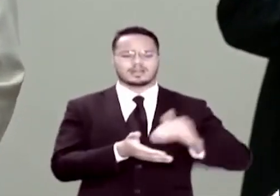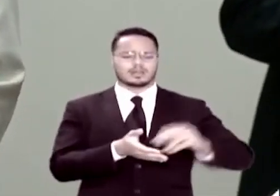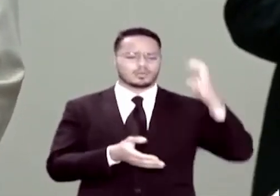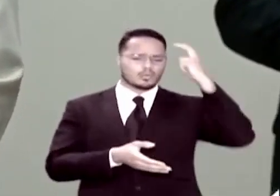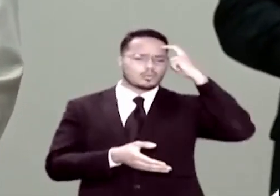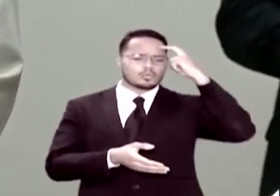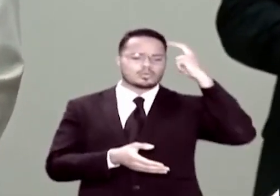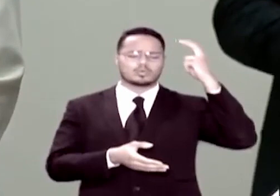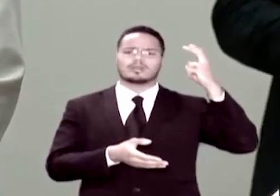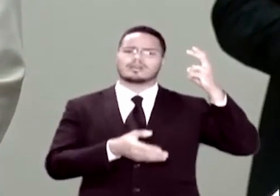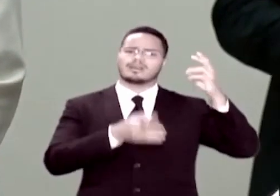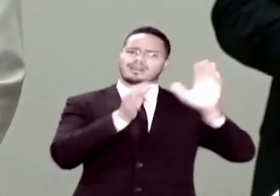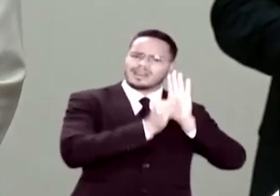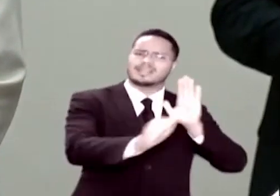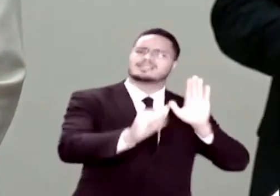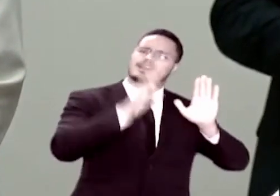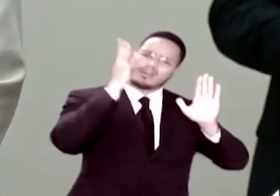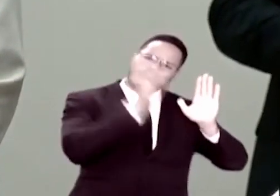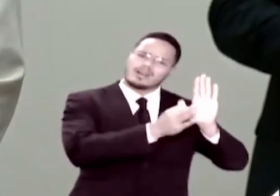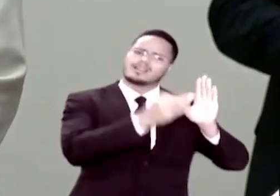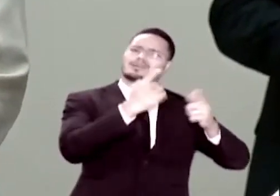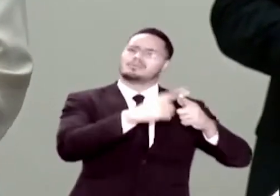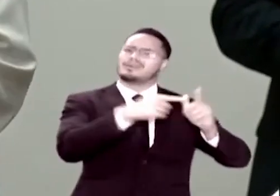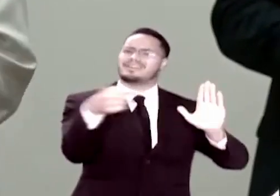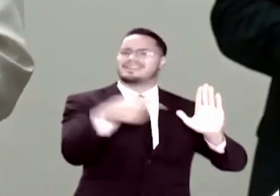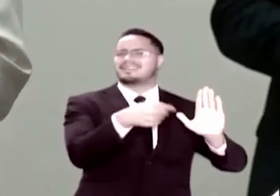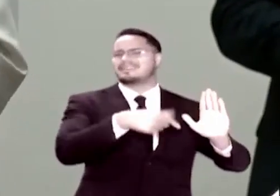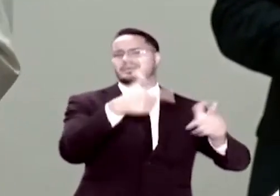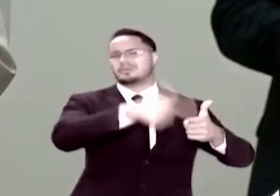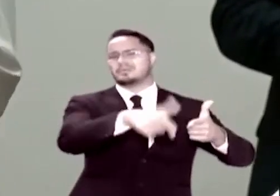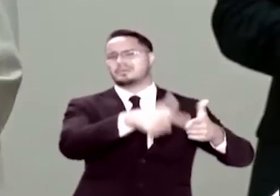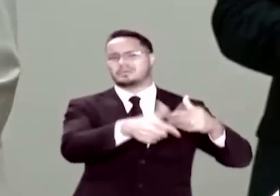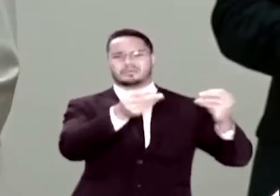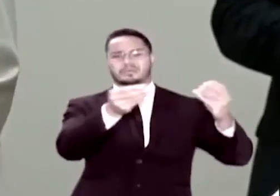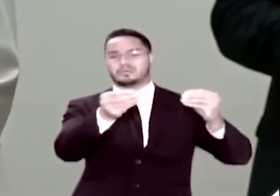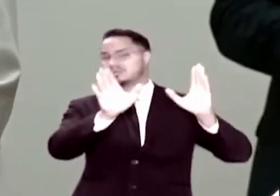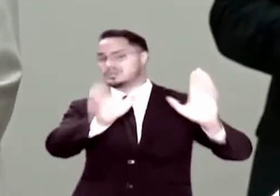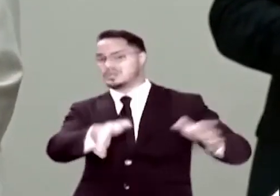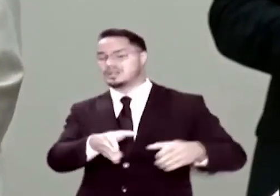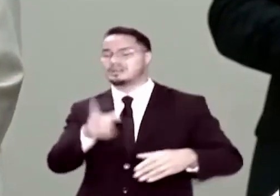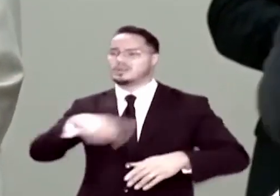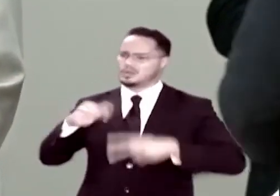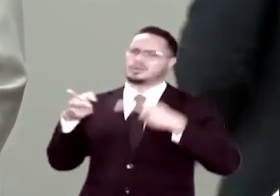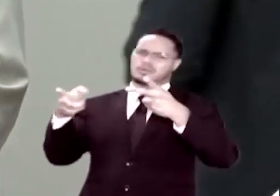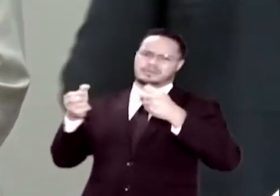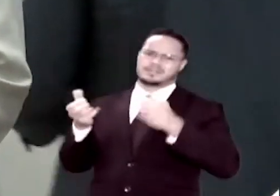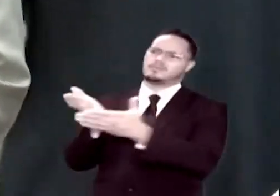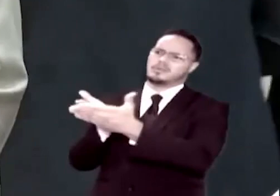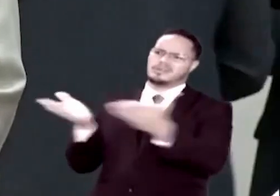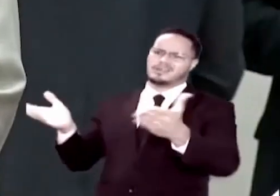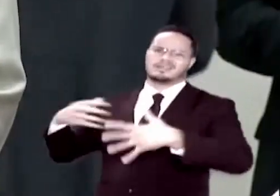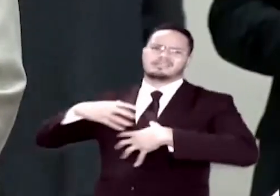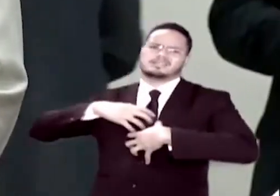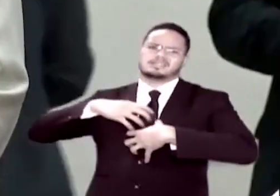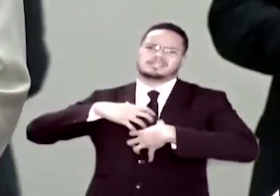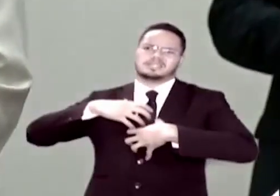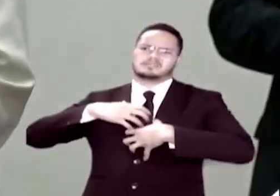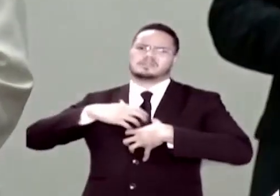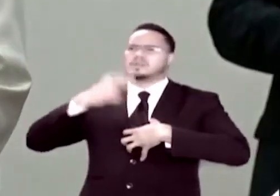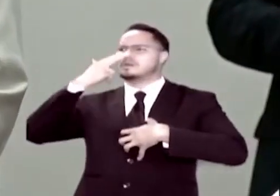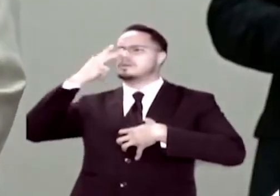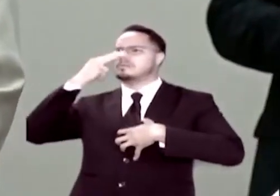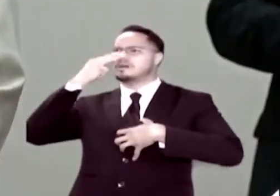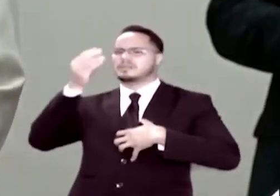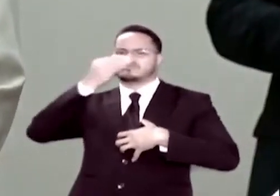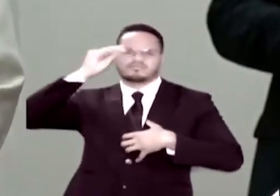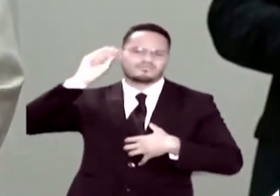muitos problemas e a gente vem vendo que os os fazedores de Cultura Estão realmente se sentindo eh desprivilegiados